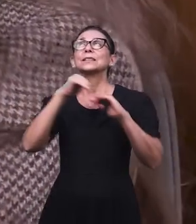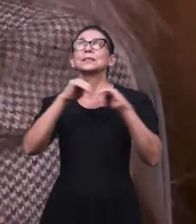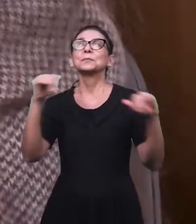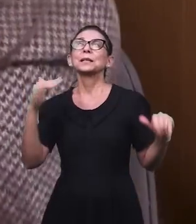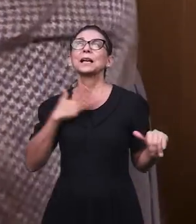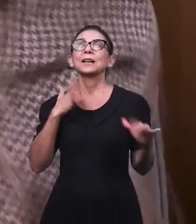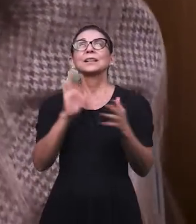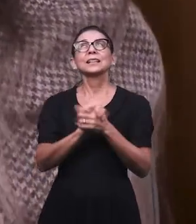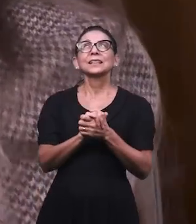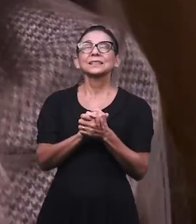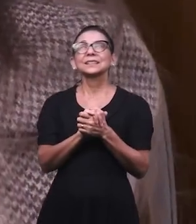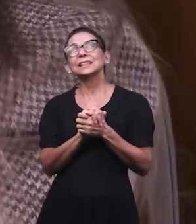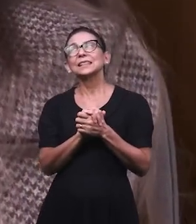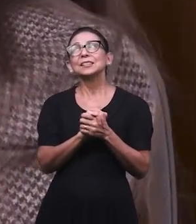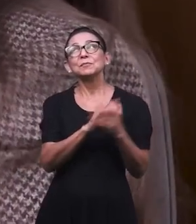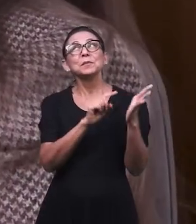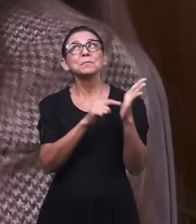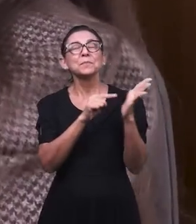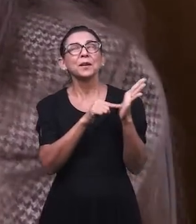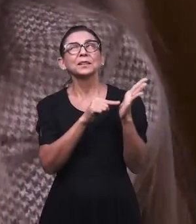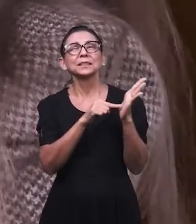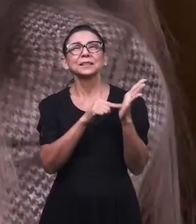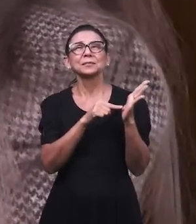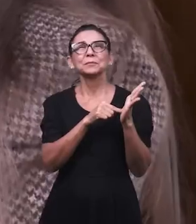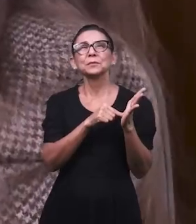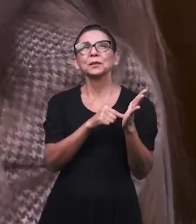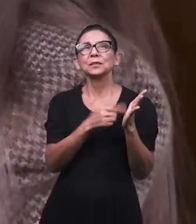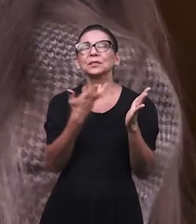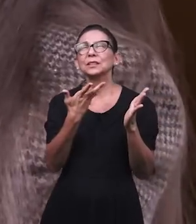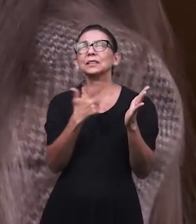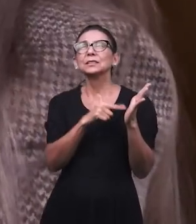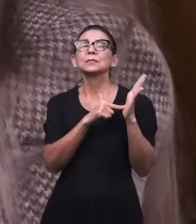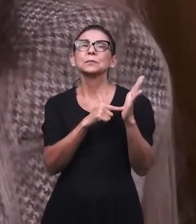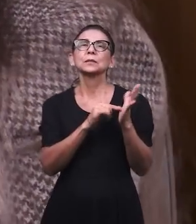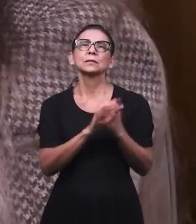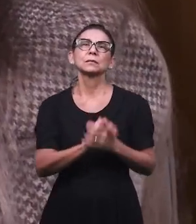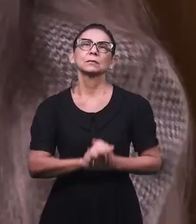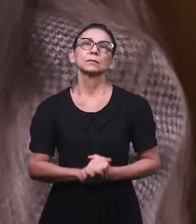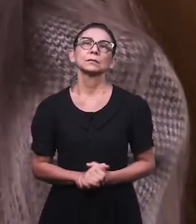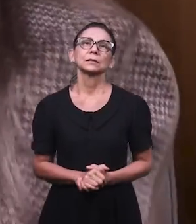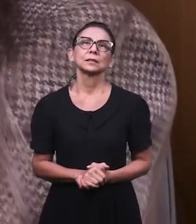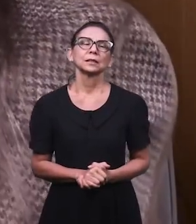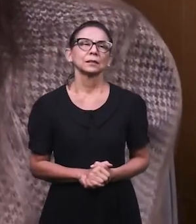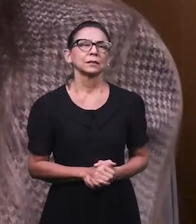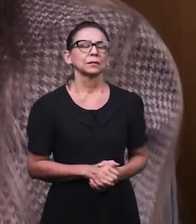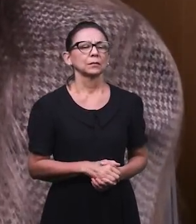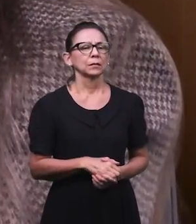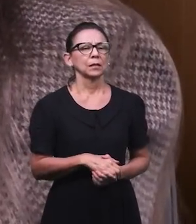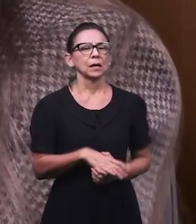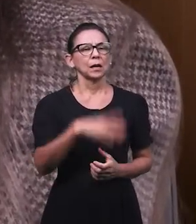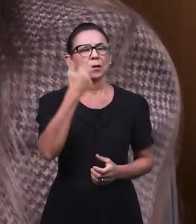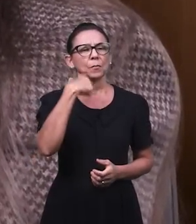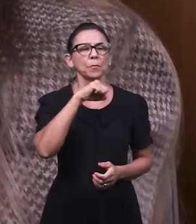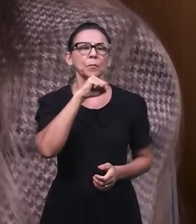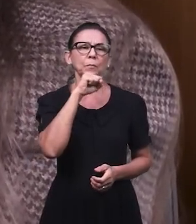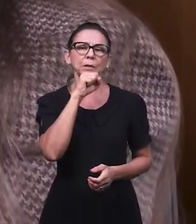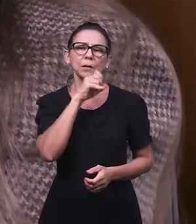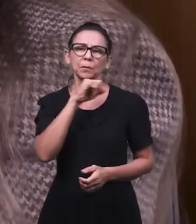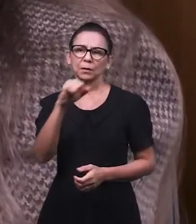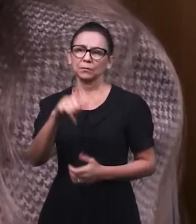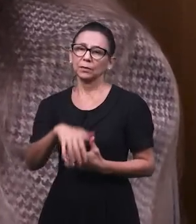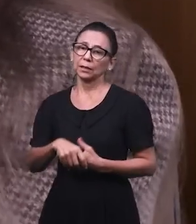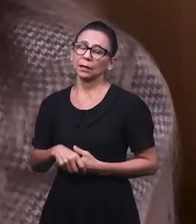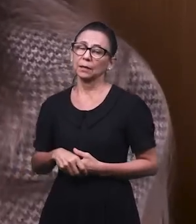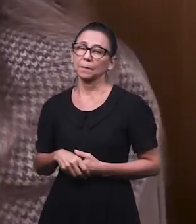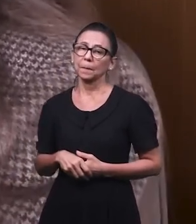Senhor vai separar pra mim? E eu falei assim, Senhor, me mostra, eu queria que você me mostrasse. Eu falei, mãe, será? Bem, eu lembro que minha mãe falou assim, se você